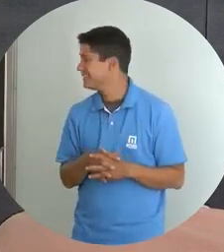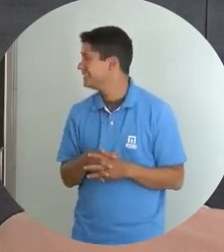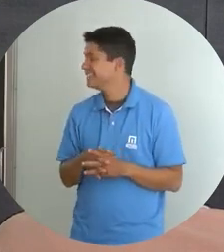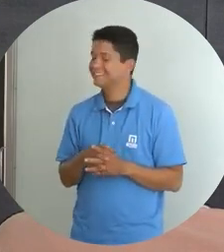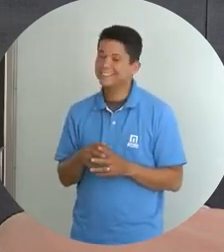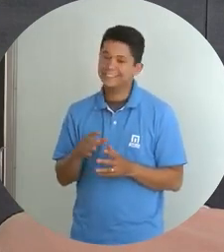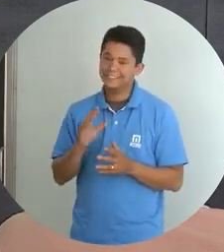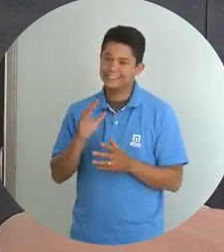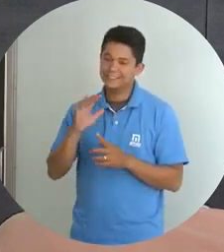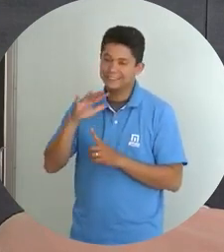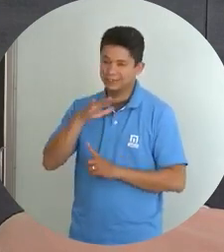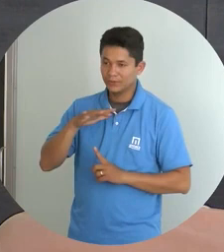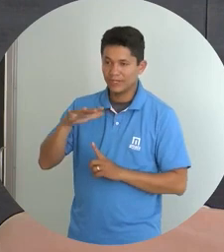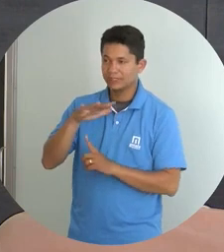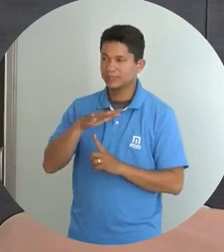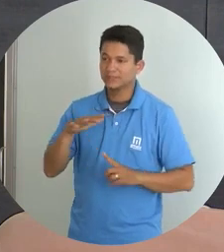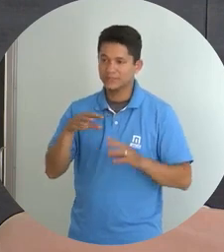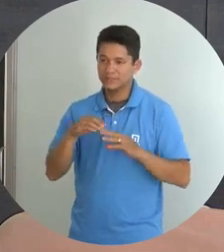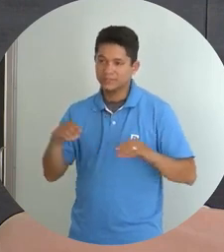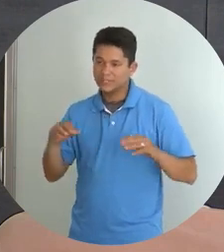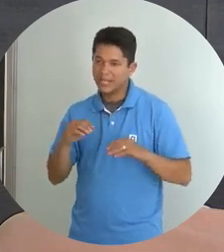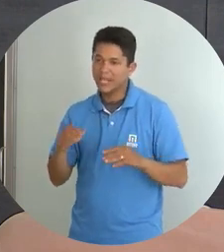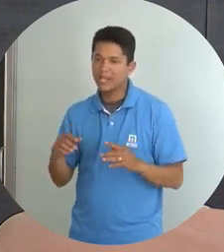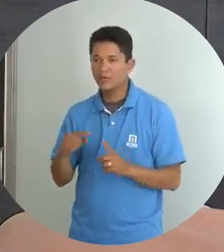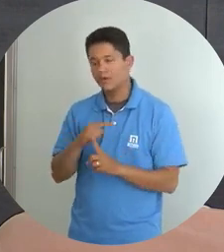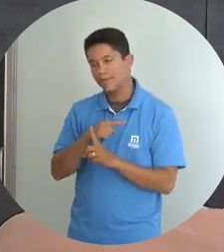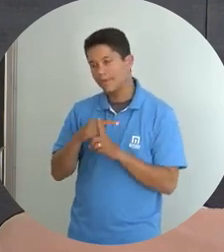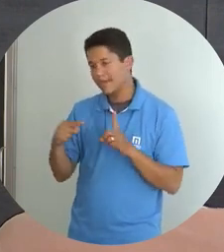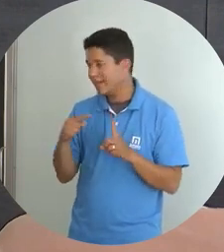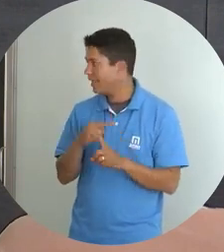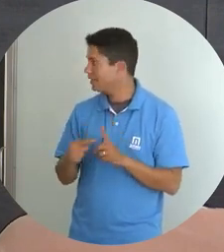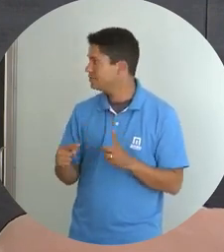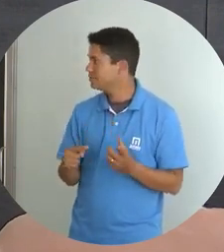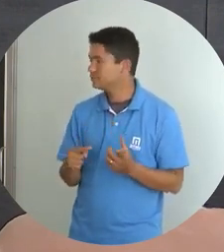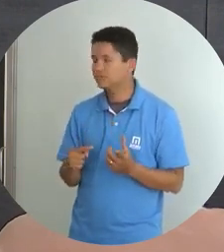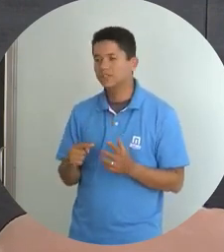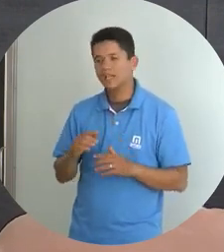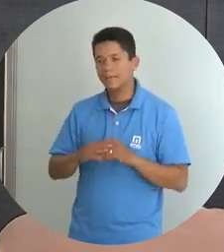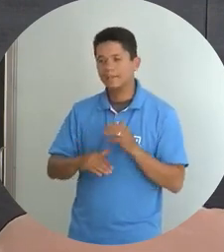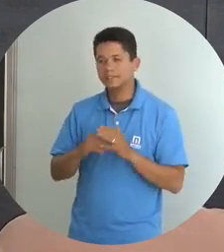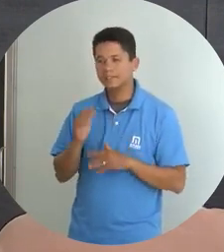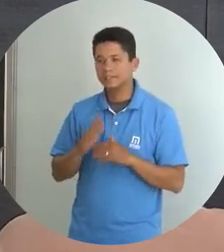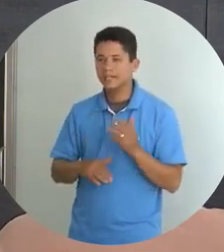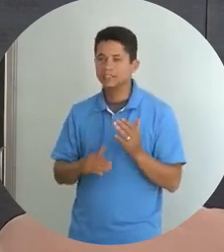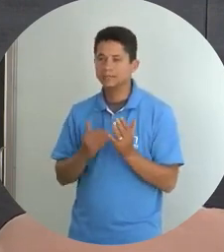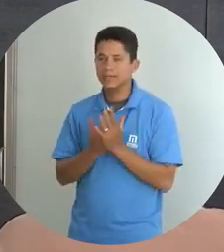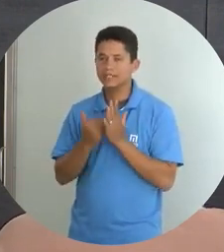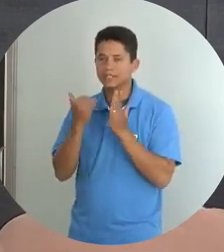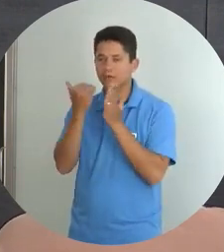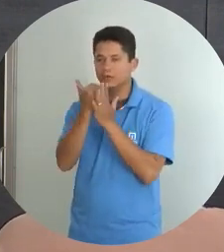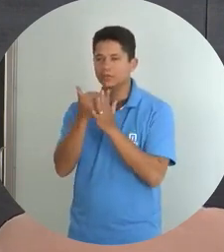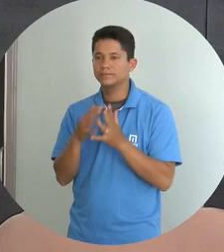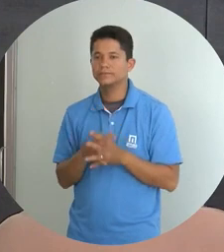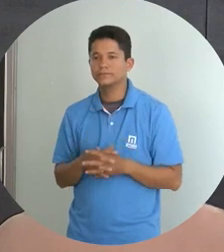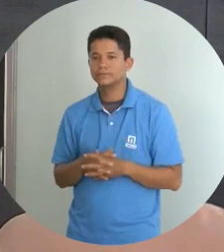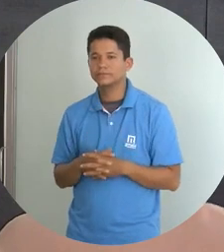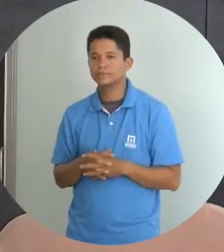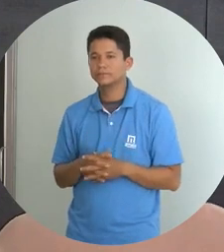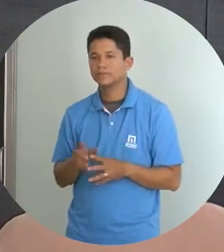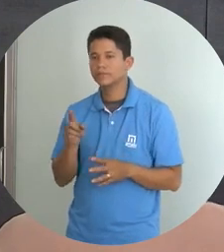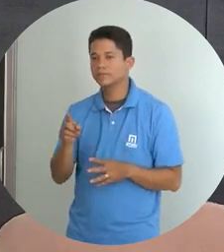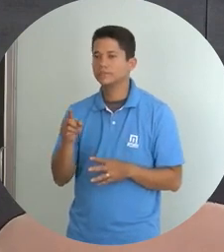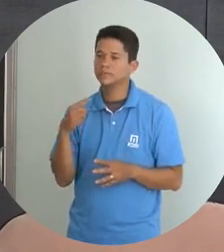terreno de média, capacidade média para mais alta, a